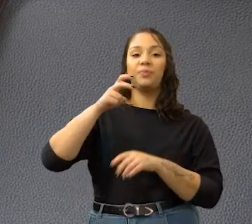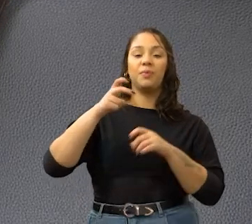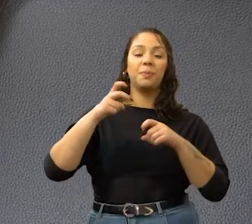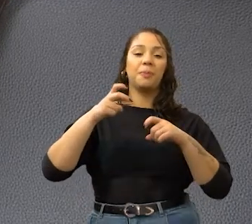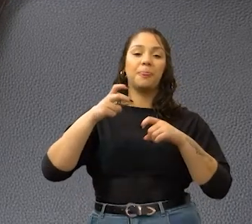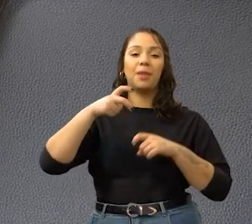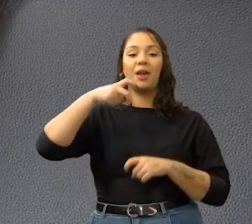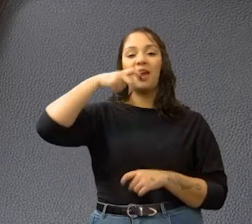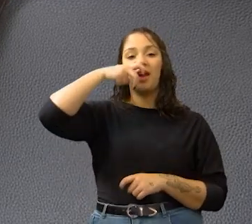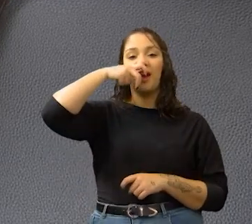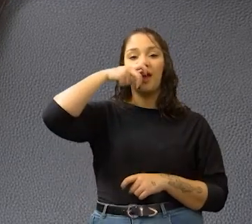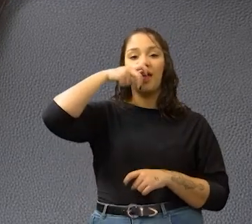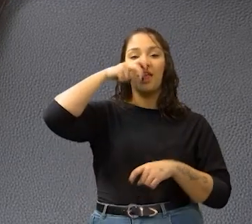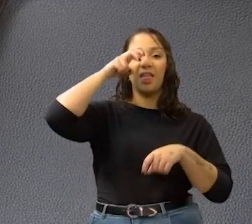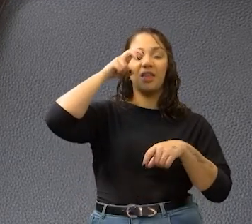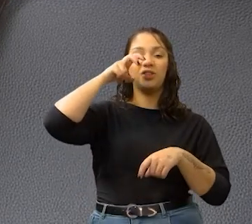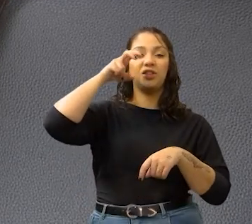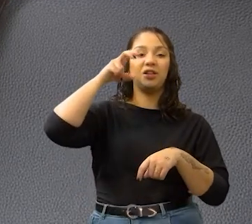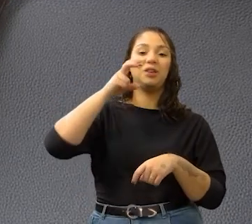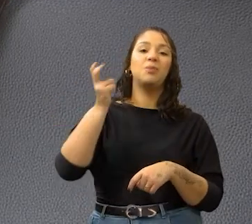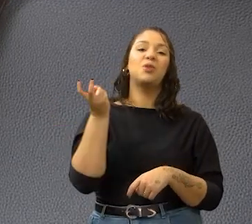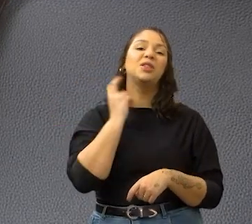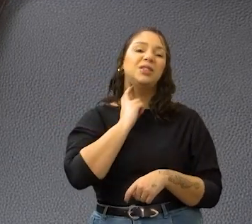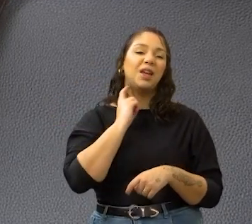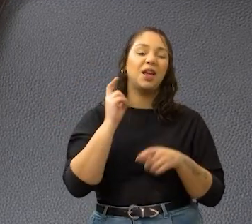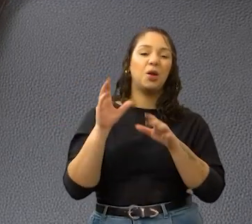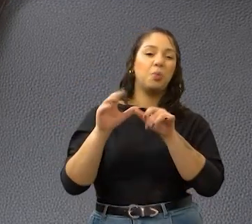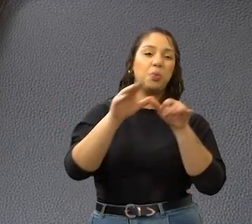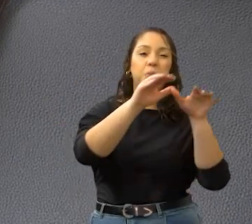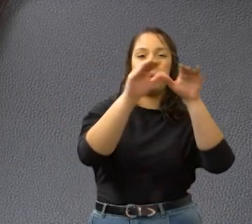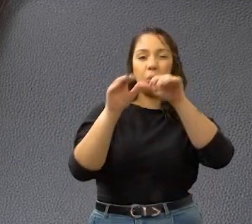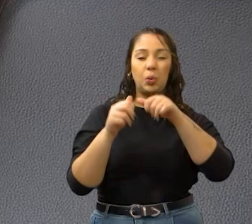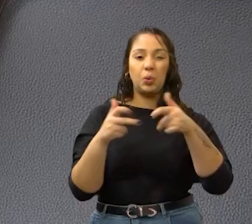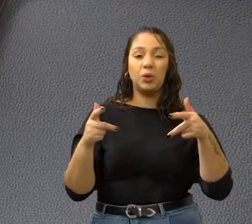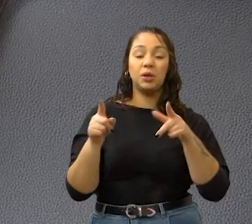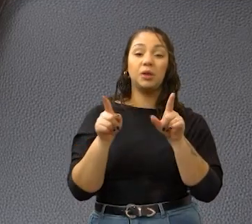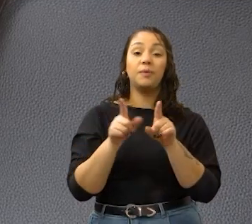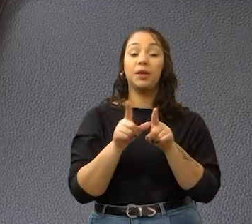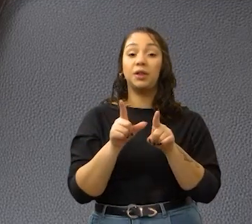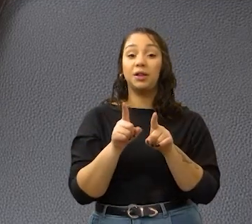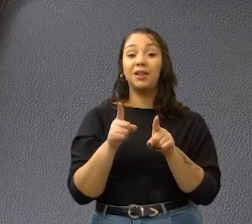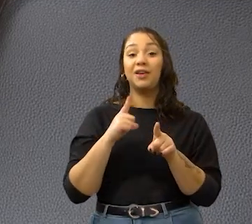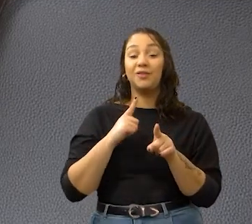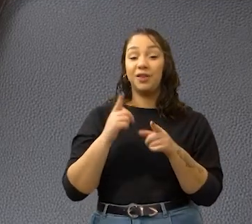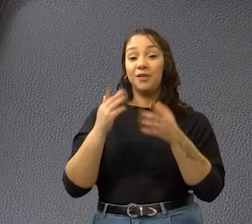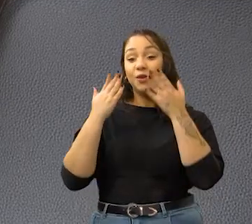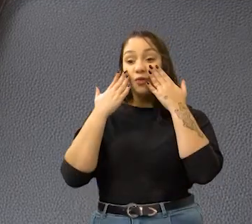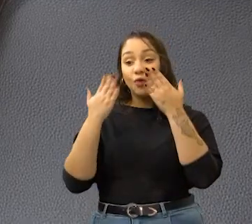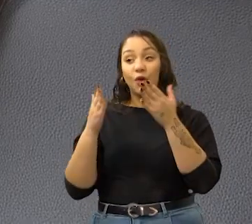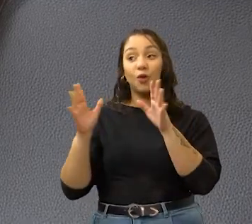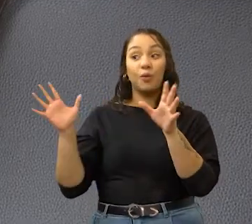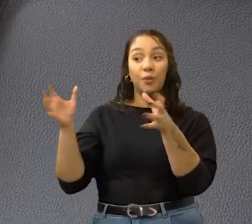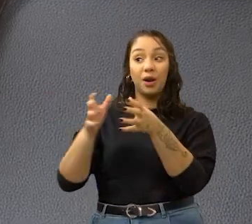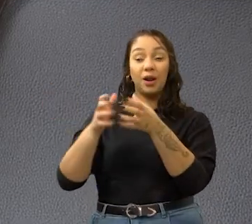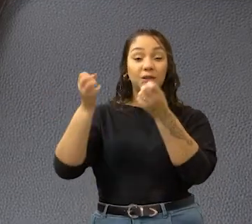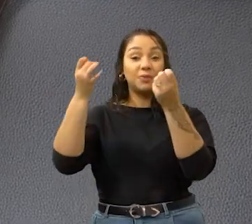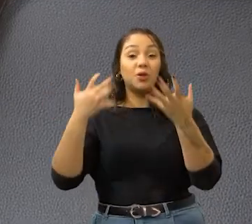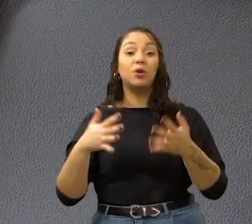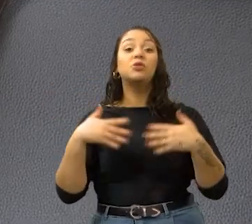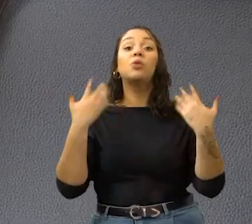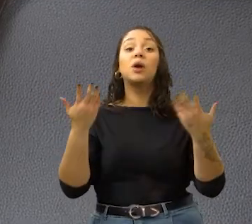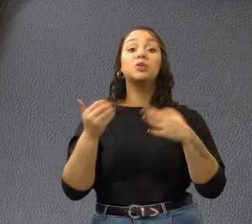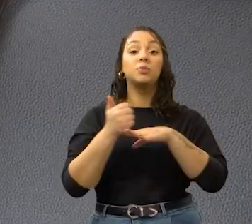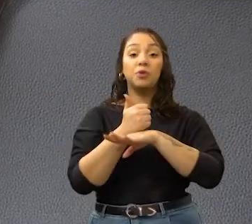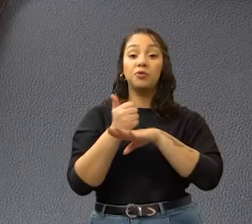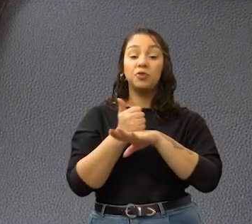muitas vezes, animais que estão com raiva. Então, essa primeira parte foi mais deles do que minha, né? Para eles